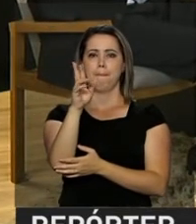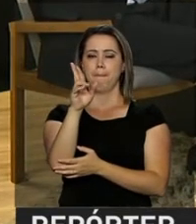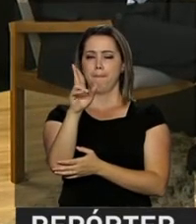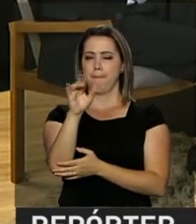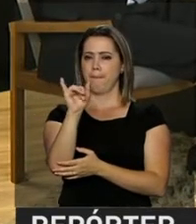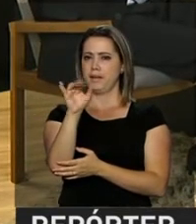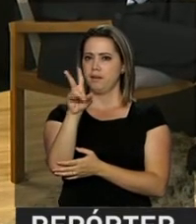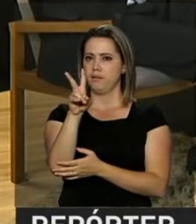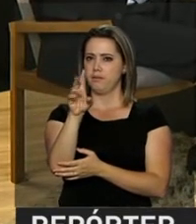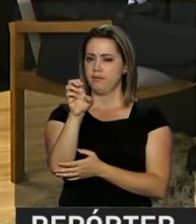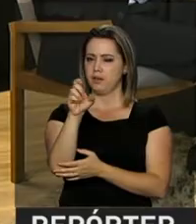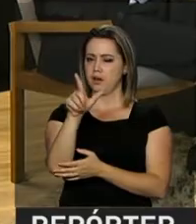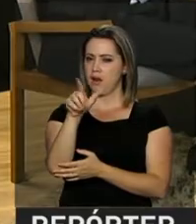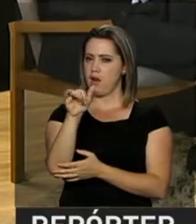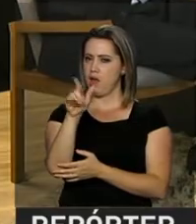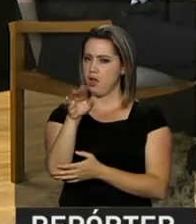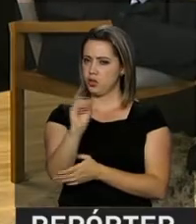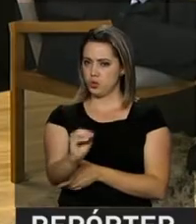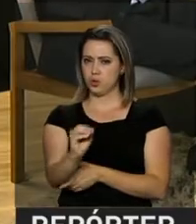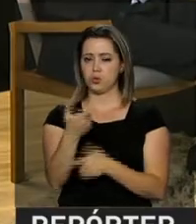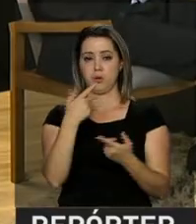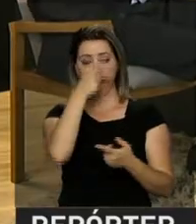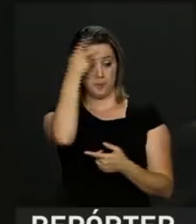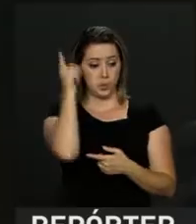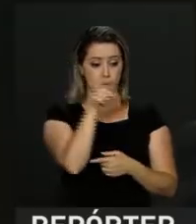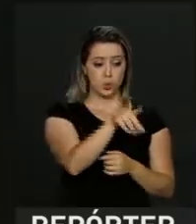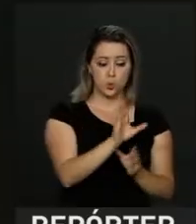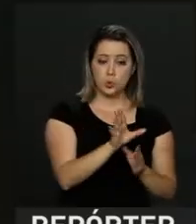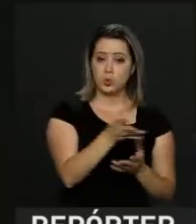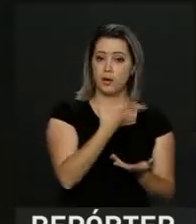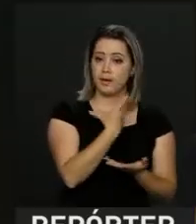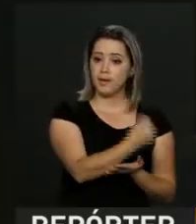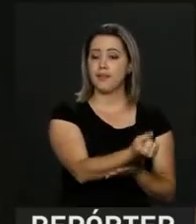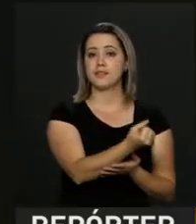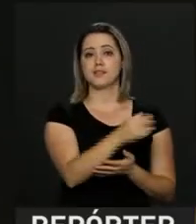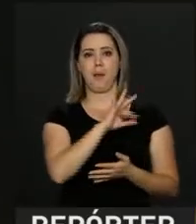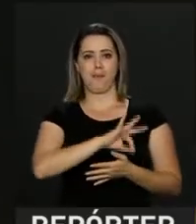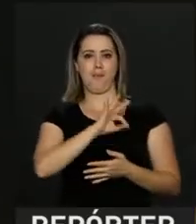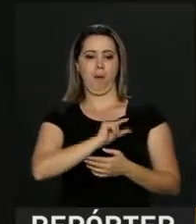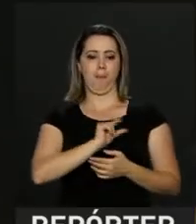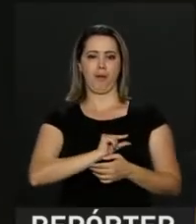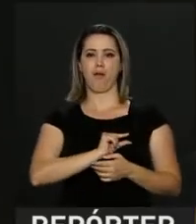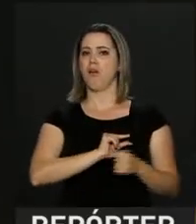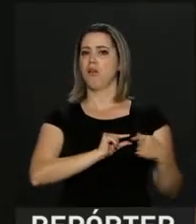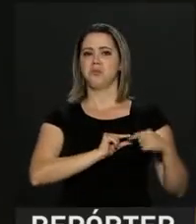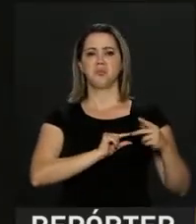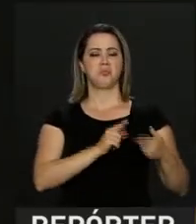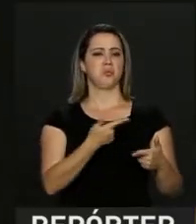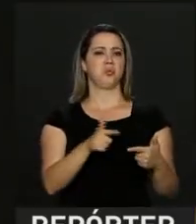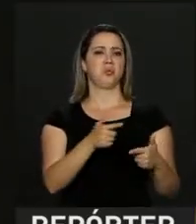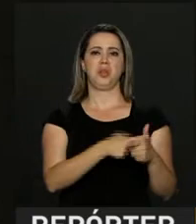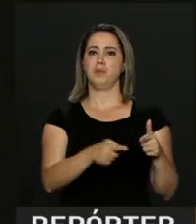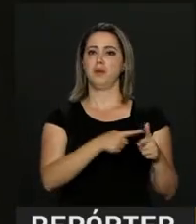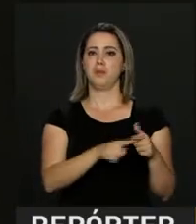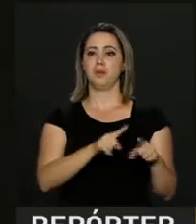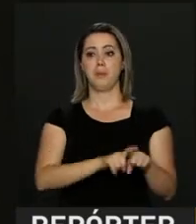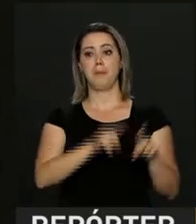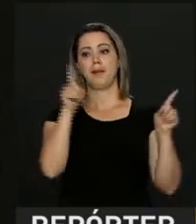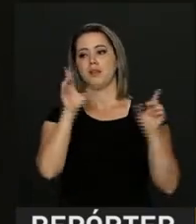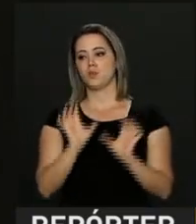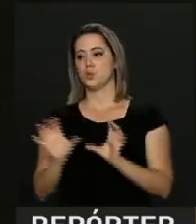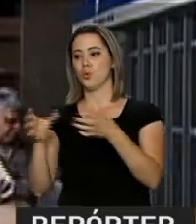lino a reforma não é mexer não vai piorar a vida de quem tem salário mínimo esse grupo não vai ser só de quem vai ser afetado é um grupo que tem uma condição